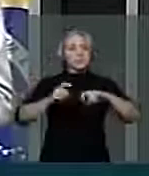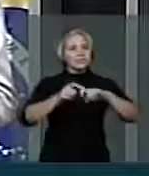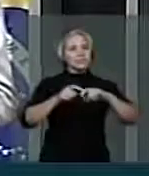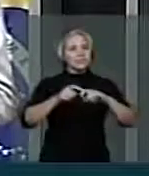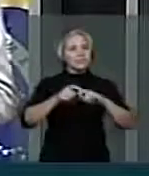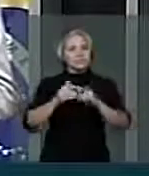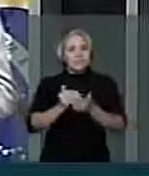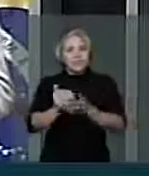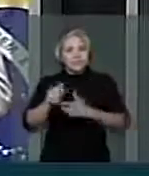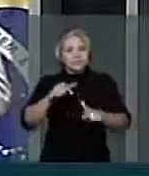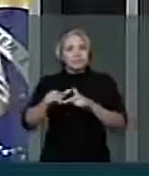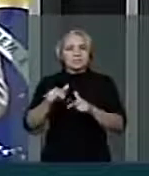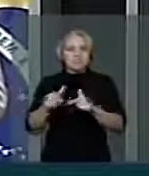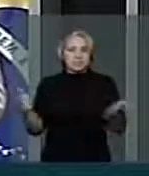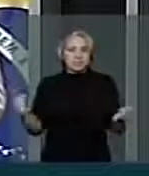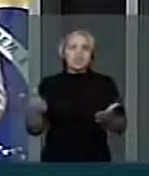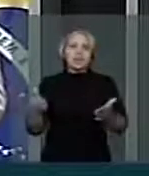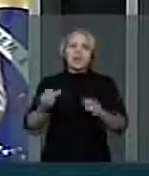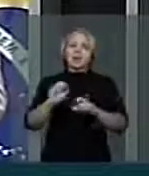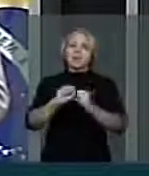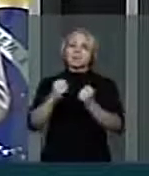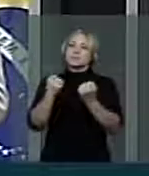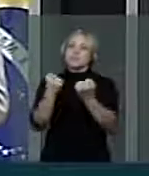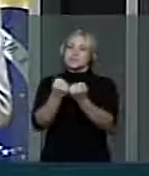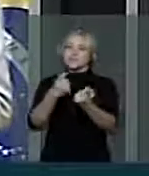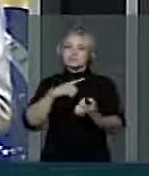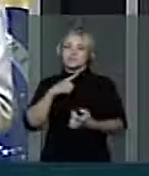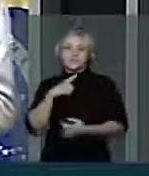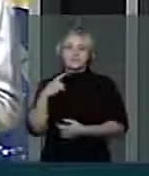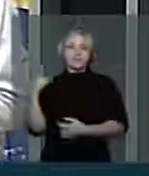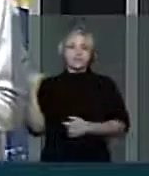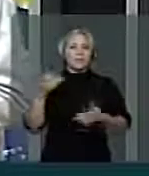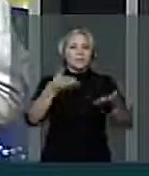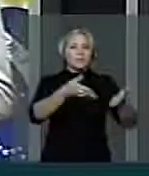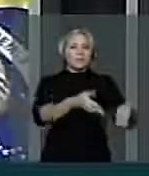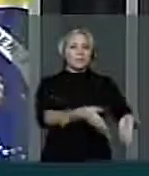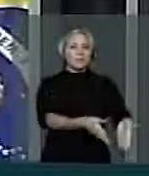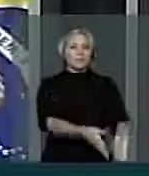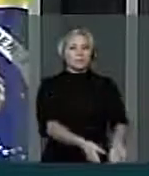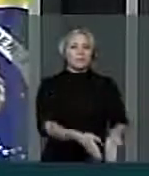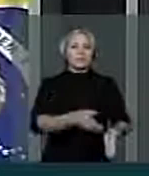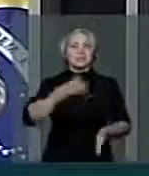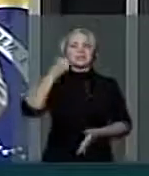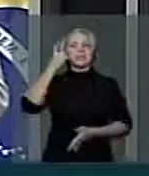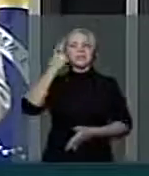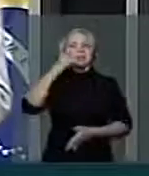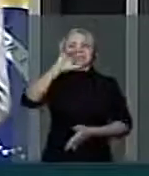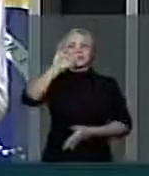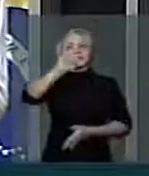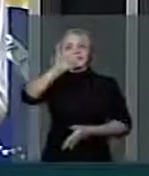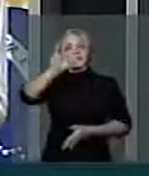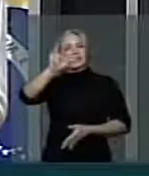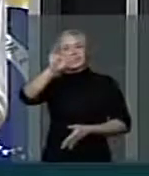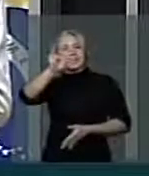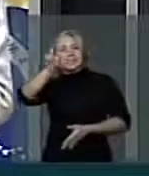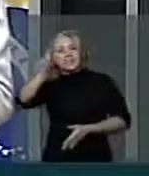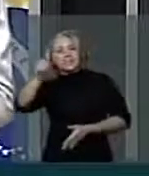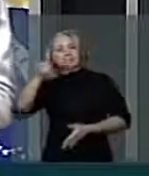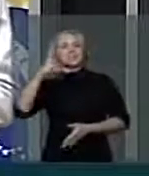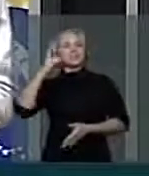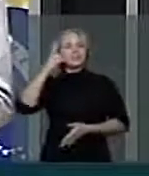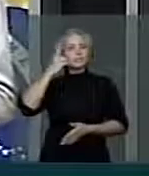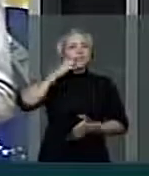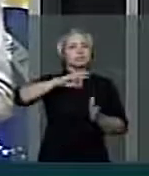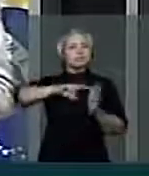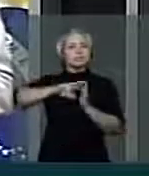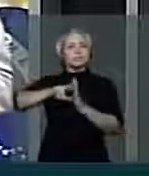trabalhando. Esse seminário teve a participação do deputado Caiado, a participação do deputado Eleus, do presidente da